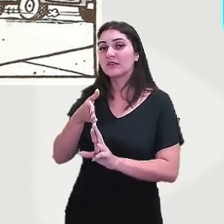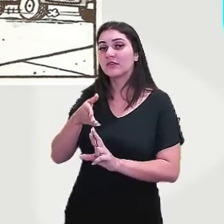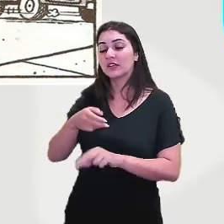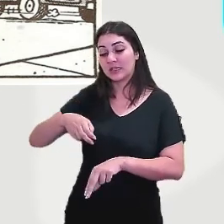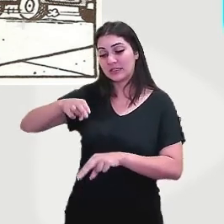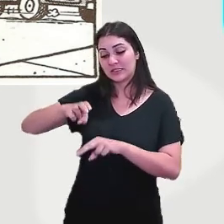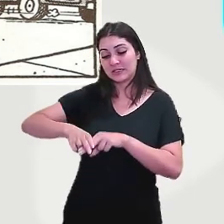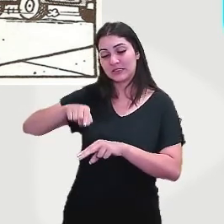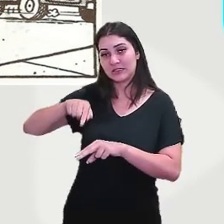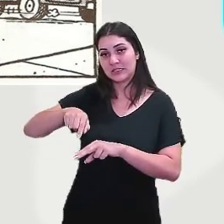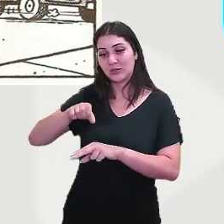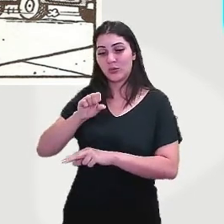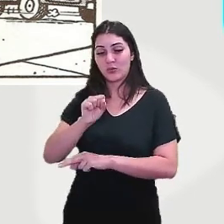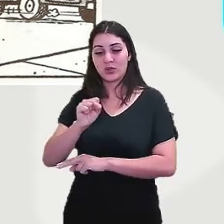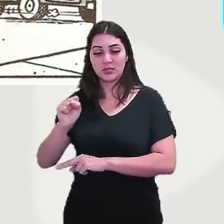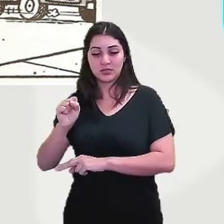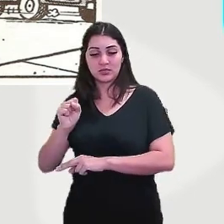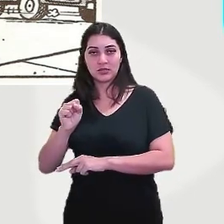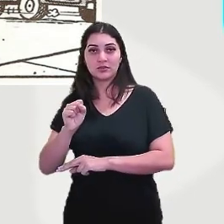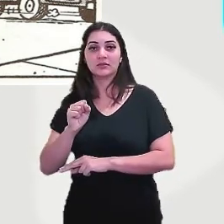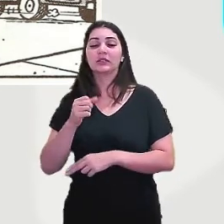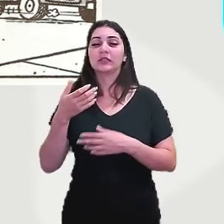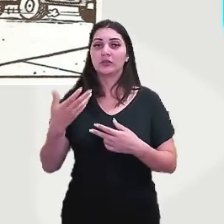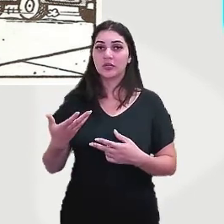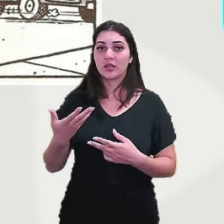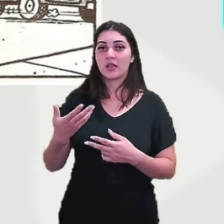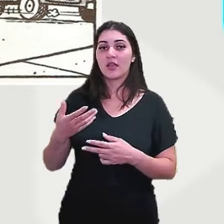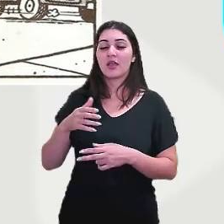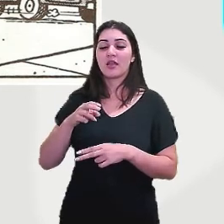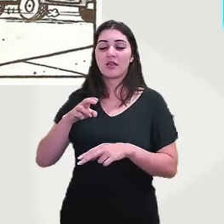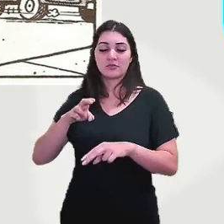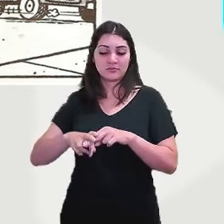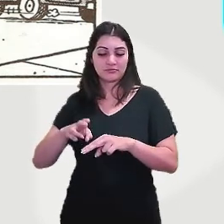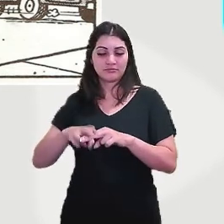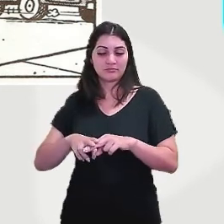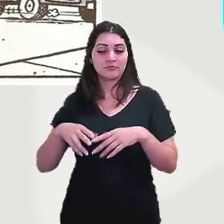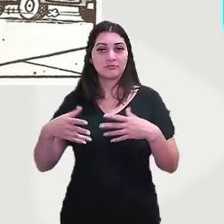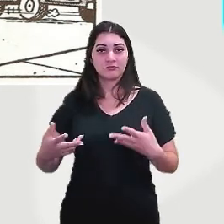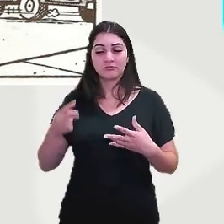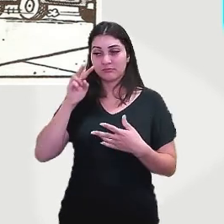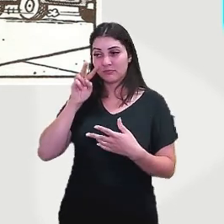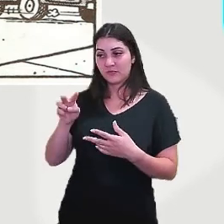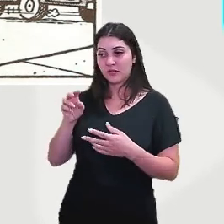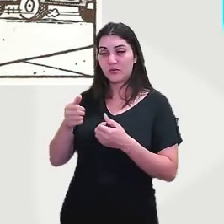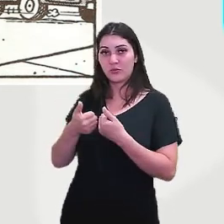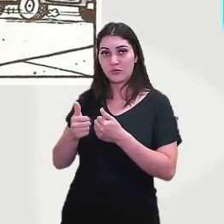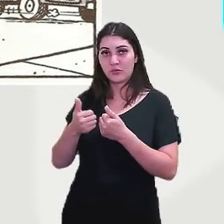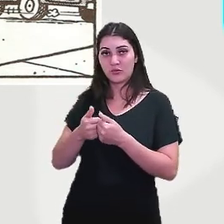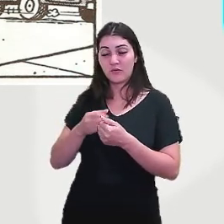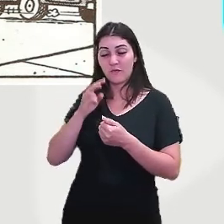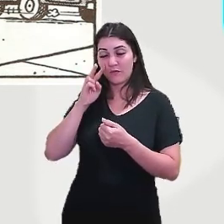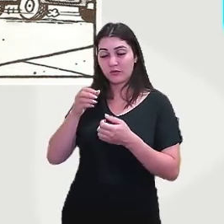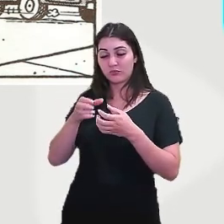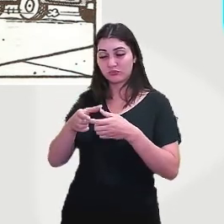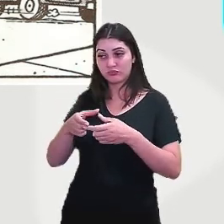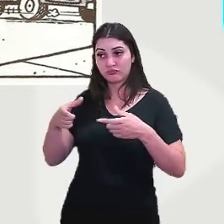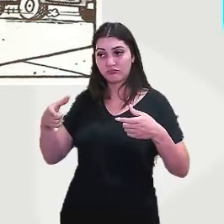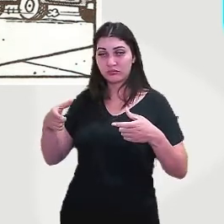X no meio. Ele está falando de sextas-feiras, que ele gosta muito. Então, é um dia da